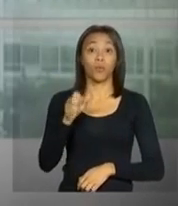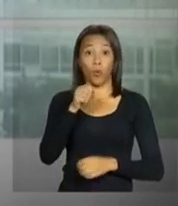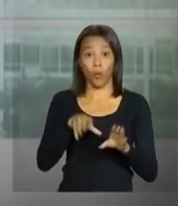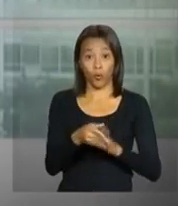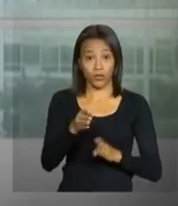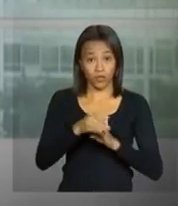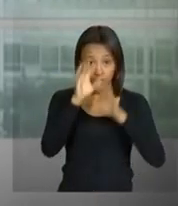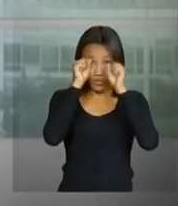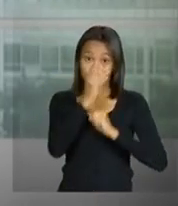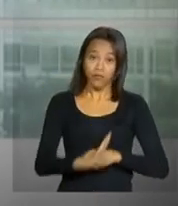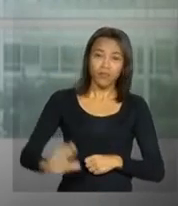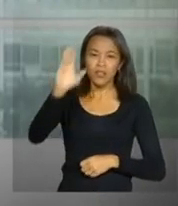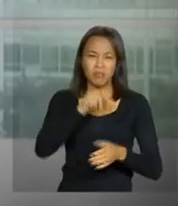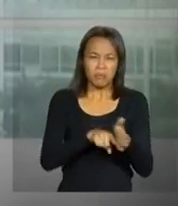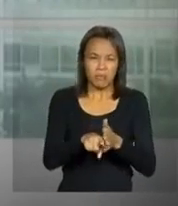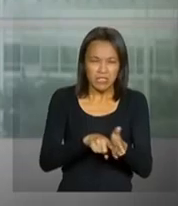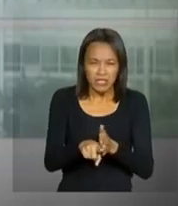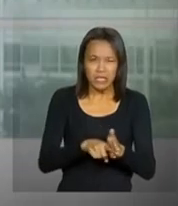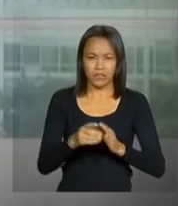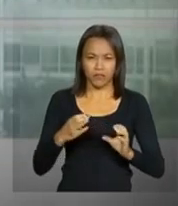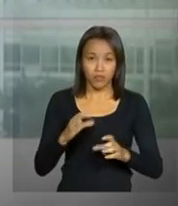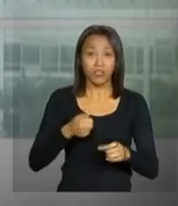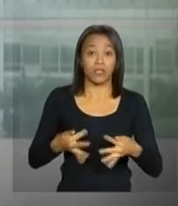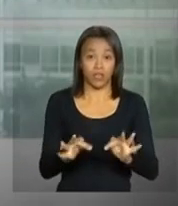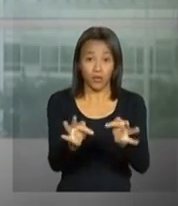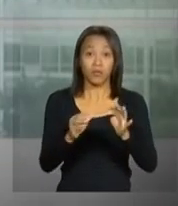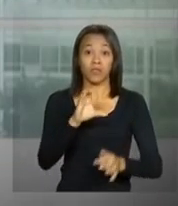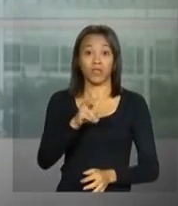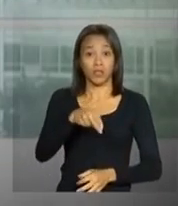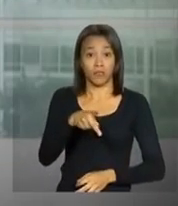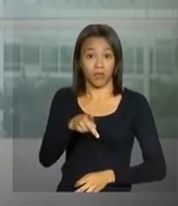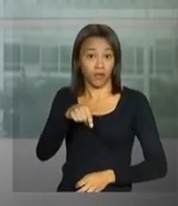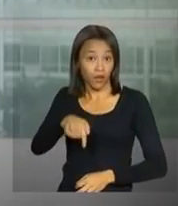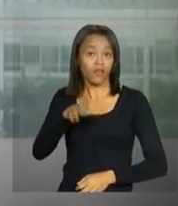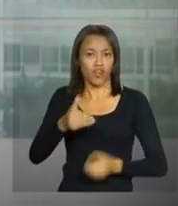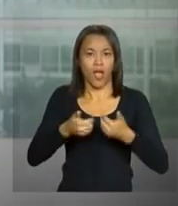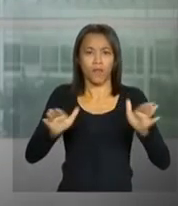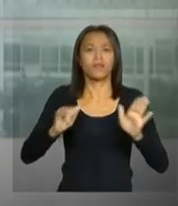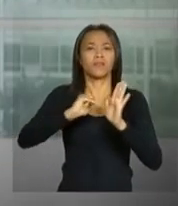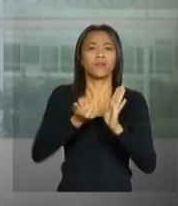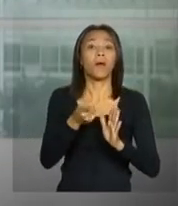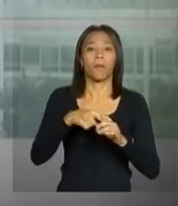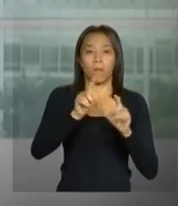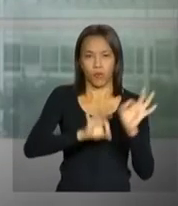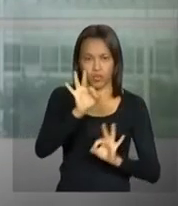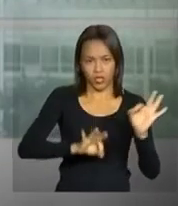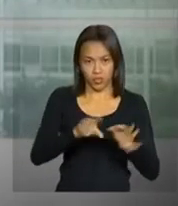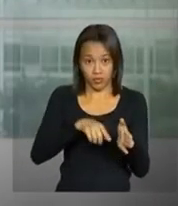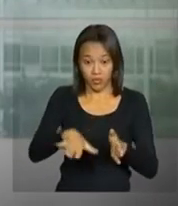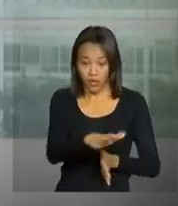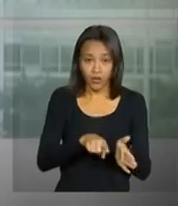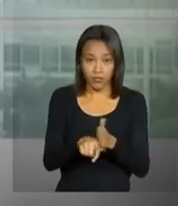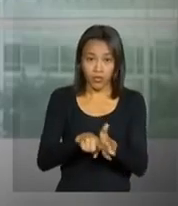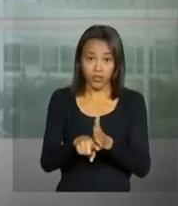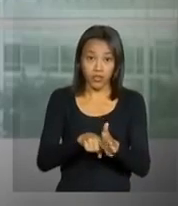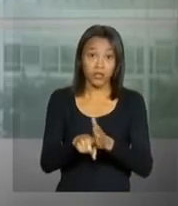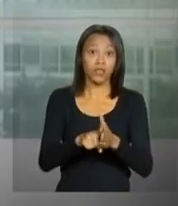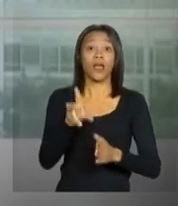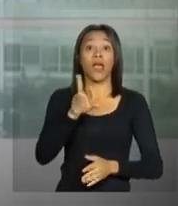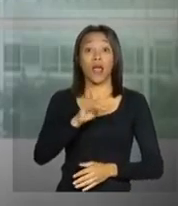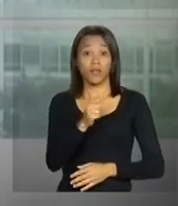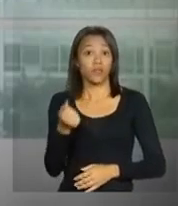de Desenvolvimento Científico e Tecnológico. O CNPq abriu inscrições para projetos de pesquisa sobre relações